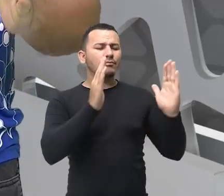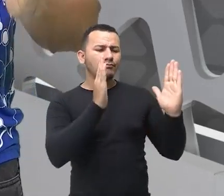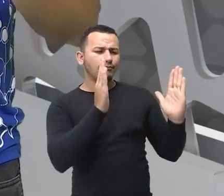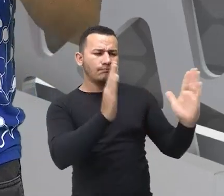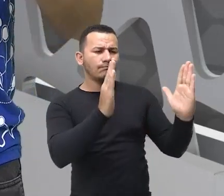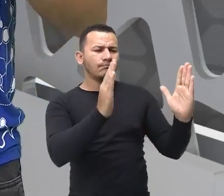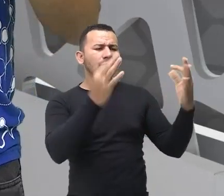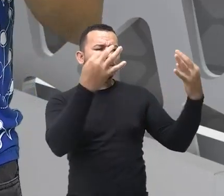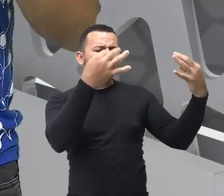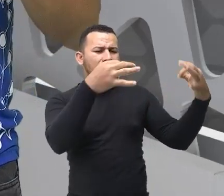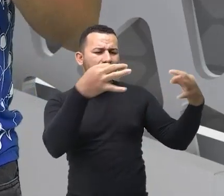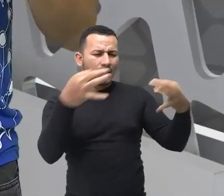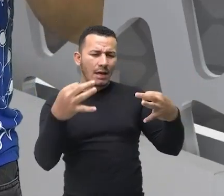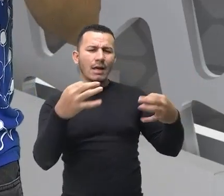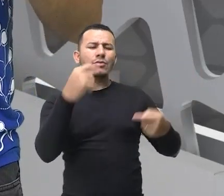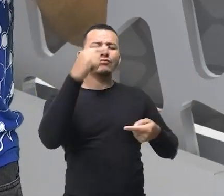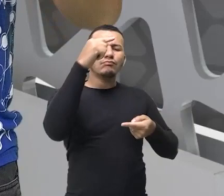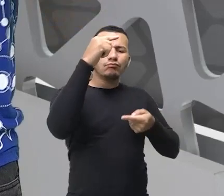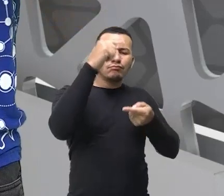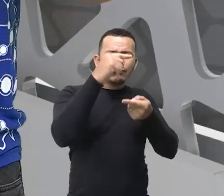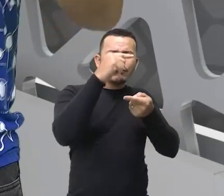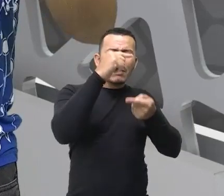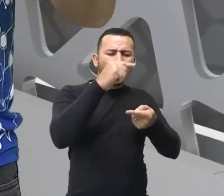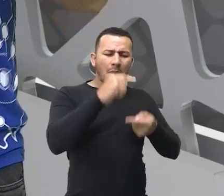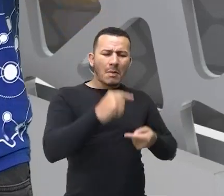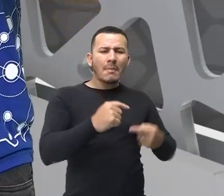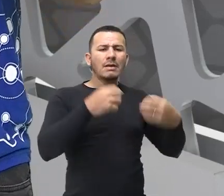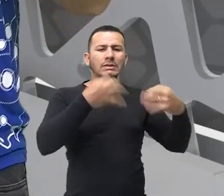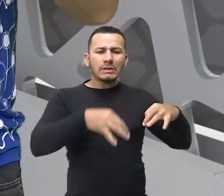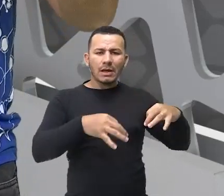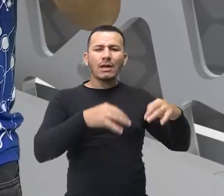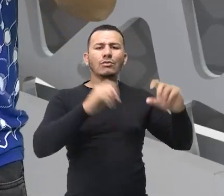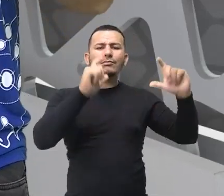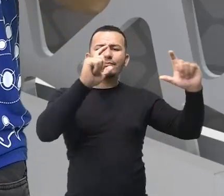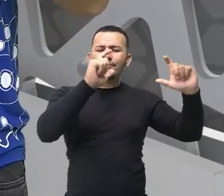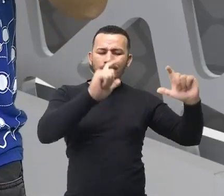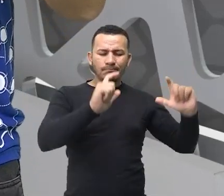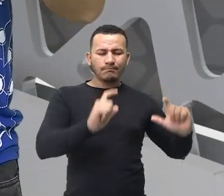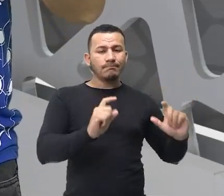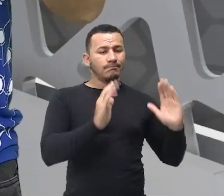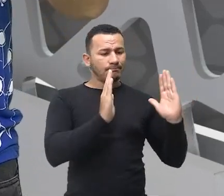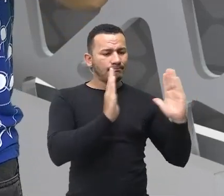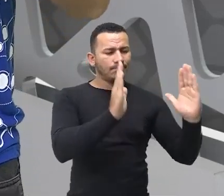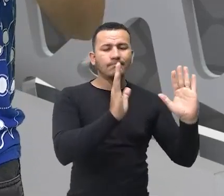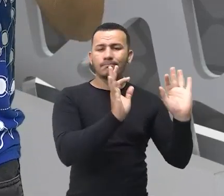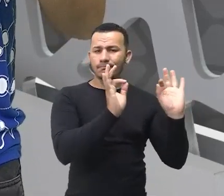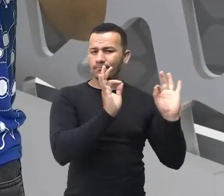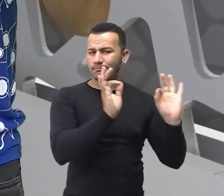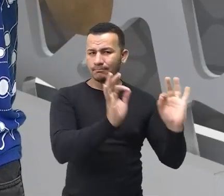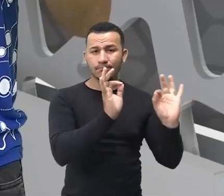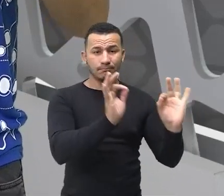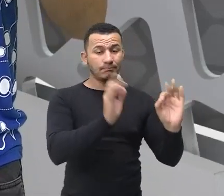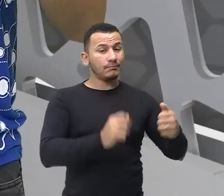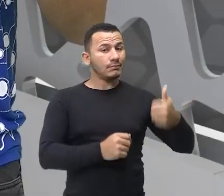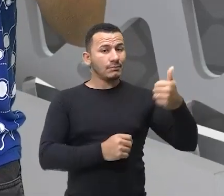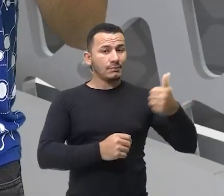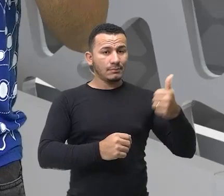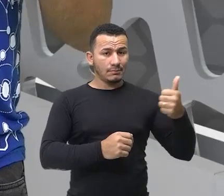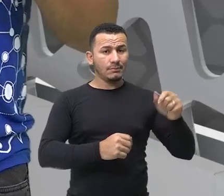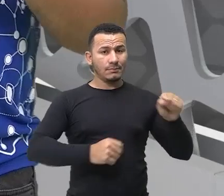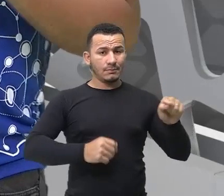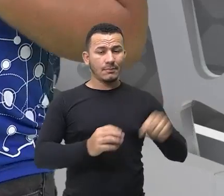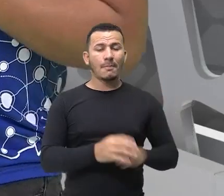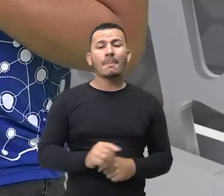versos, todos próximos da mesma linha, né? A linha aqui e a linha aqui, todos estariam enquadrados dentro dessas